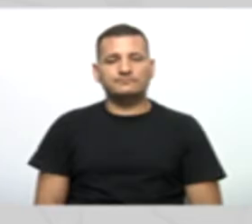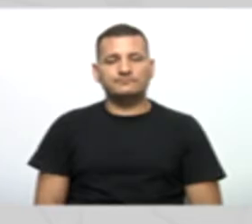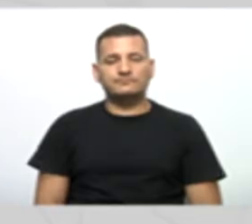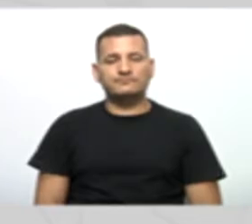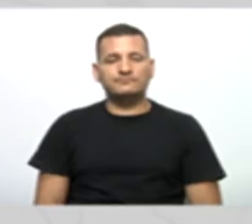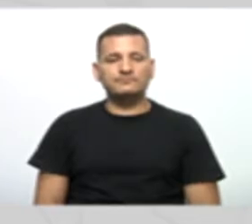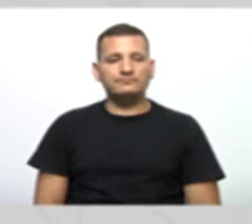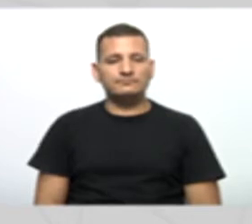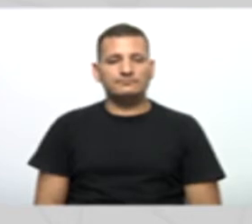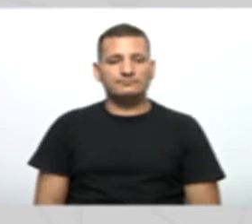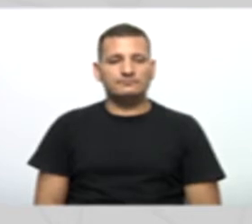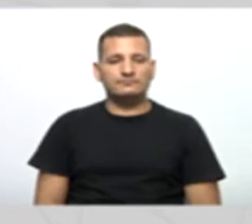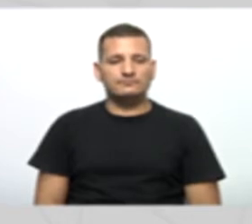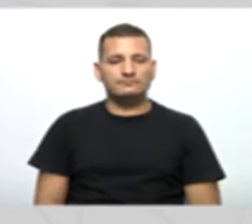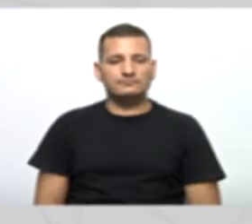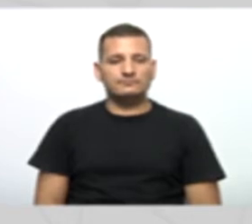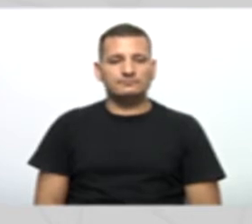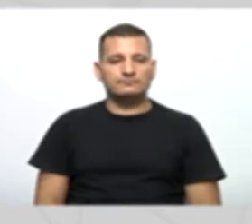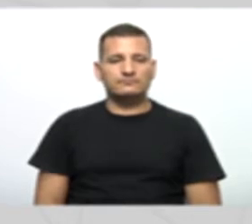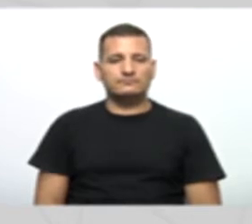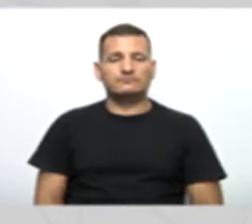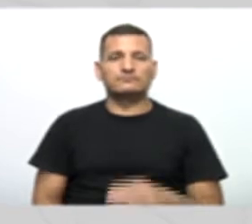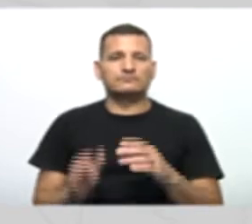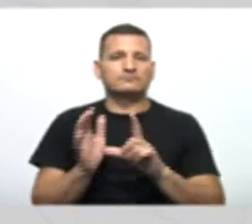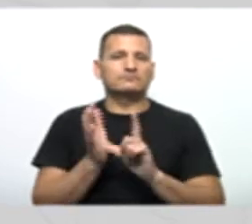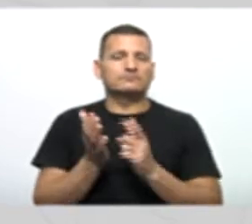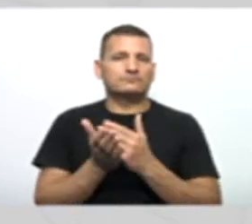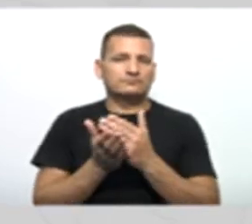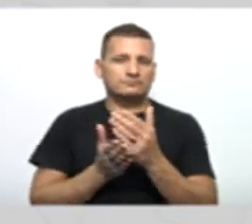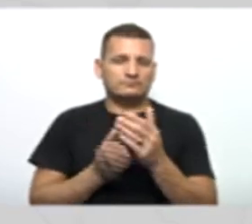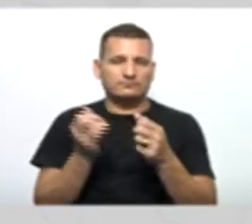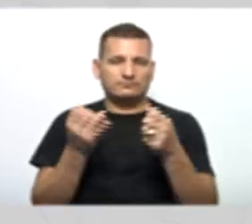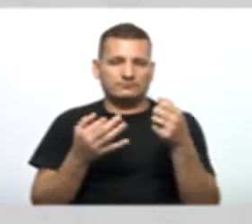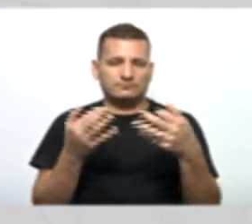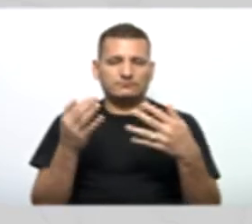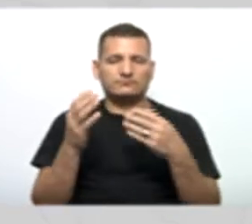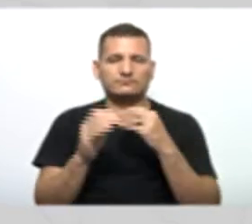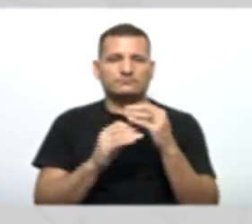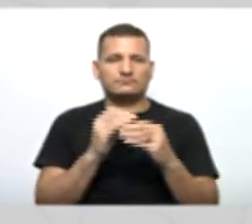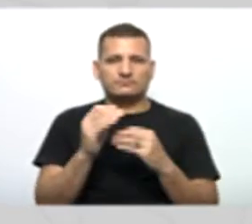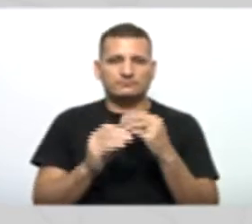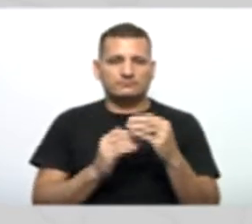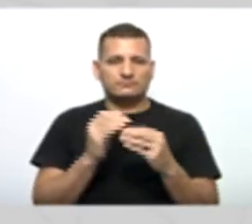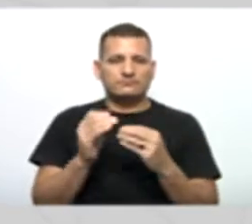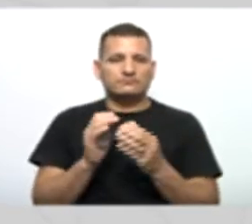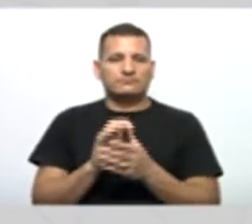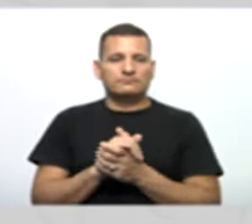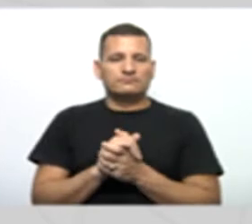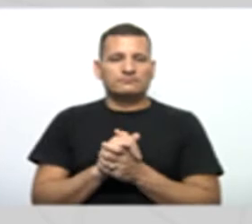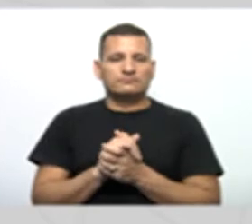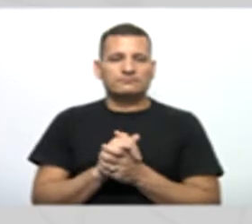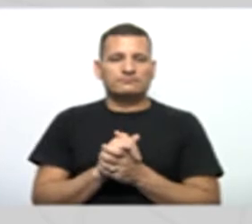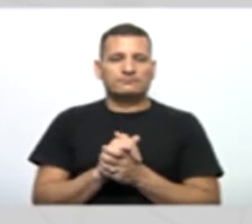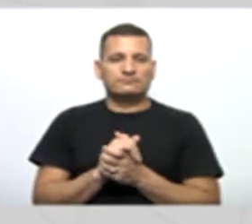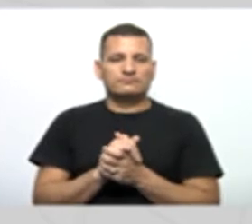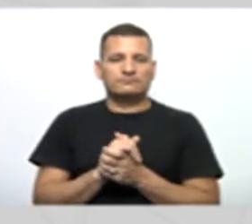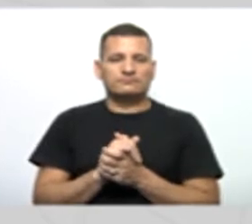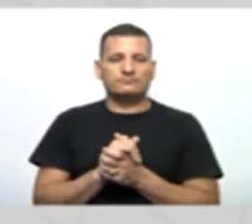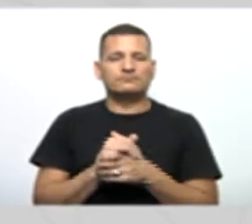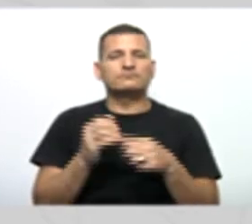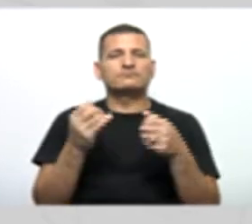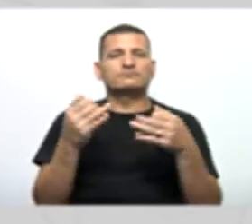nós, antes da gente começar a falar propriamente do banco de dados, vamos falar um pouquinho sobre